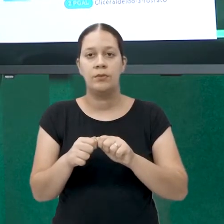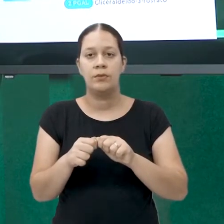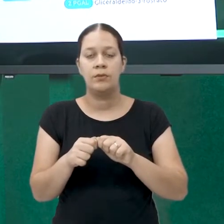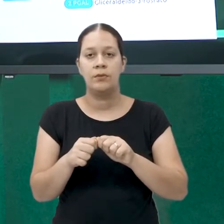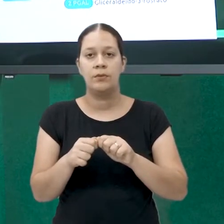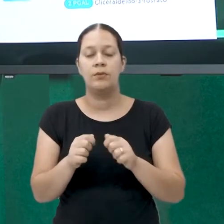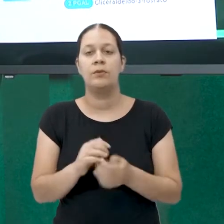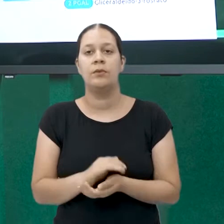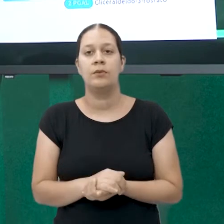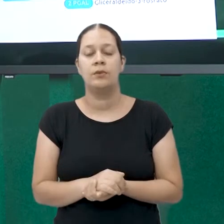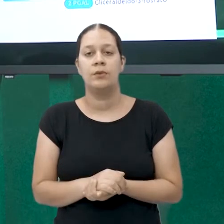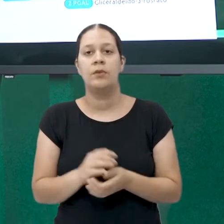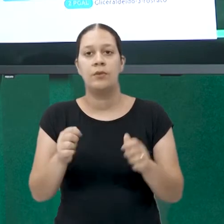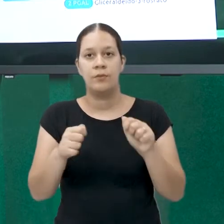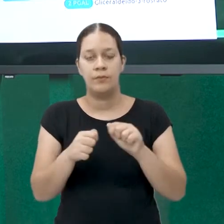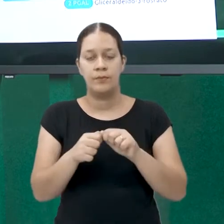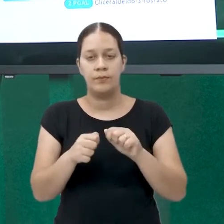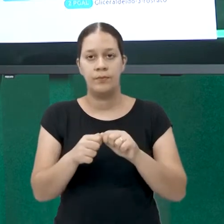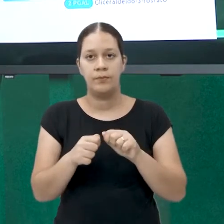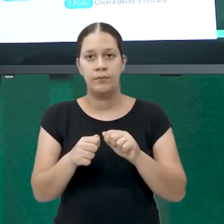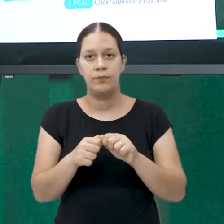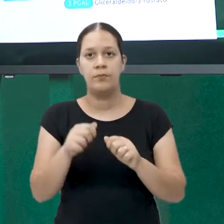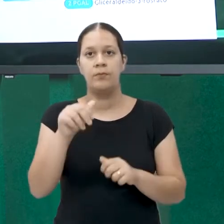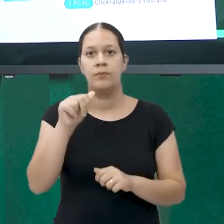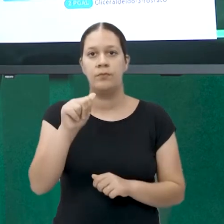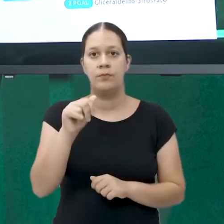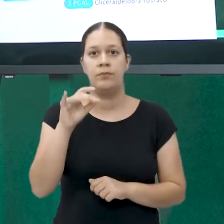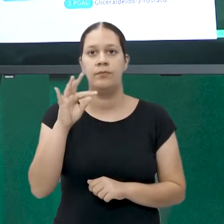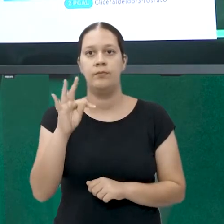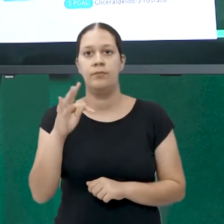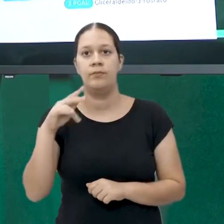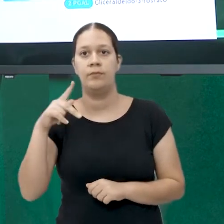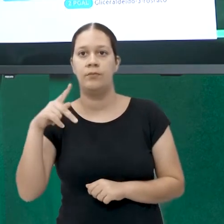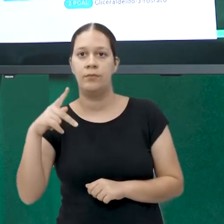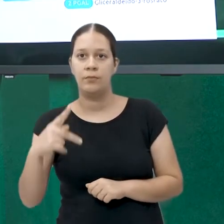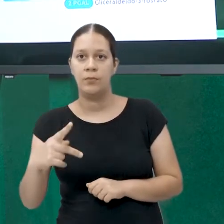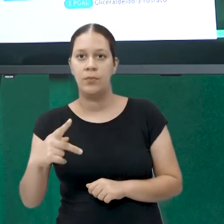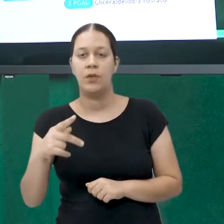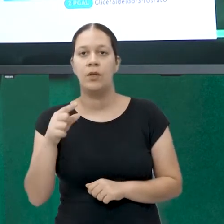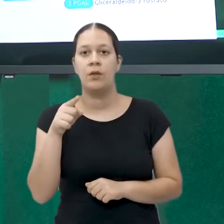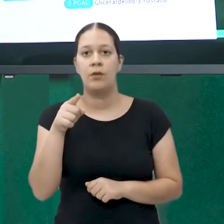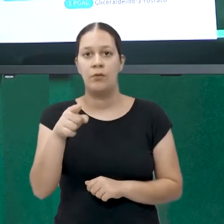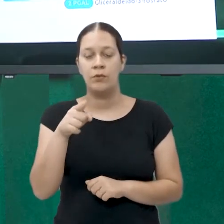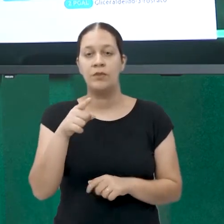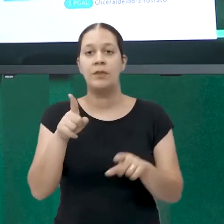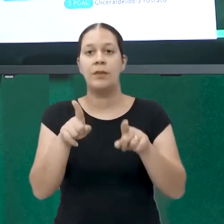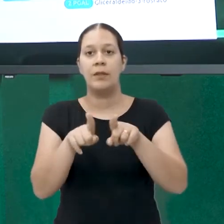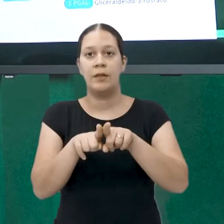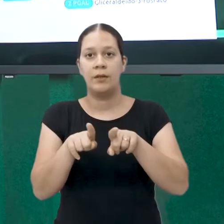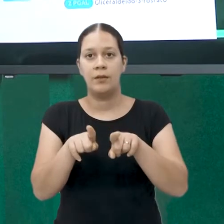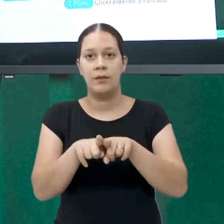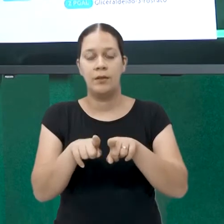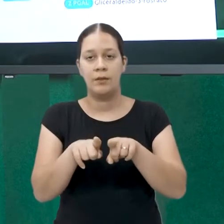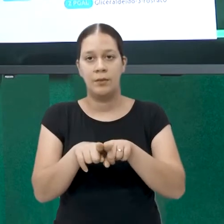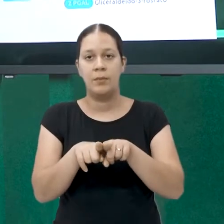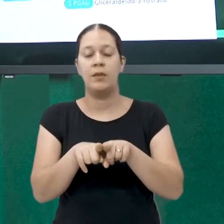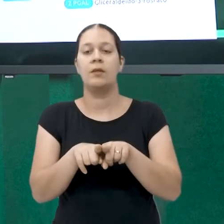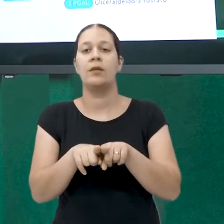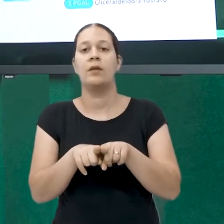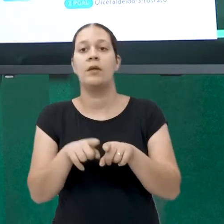ó, perdão, produzindo aqui em cima, produzindo aqui ATP, tá? E lógico, você vai ter